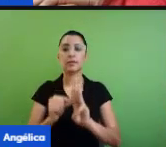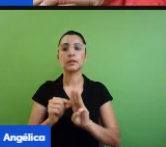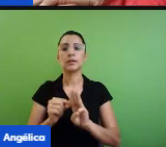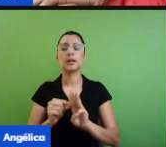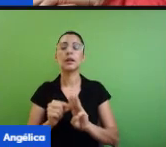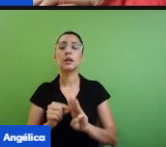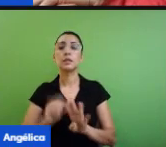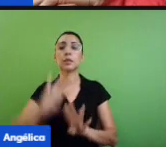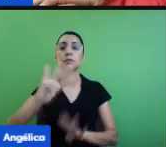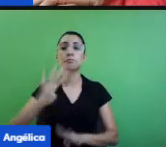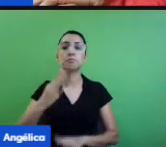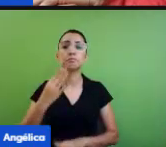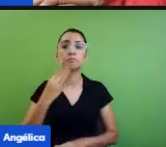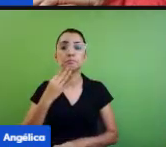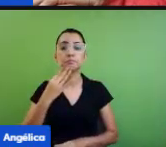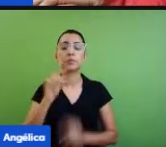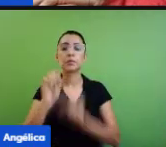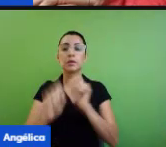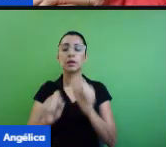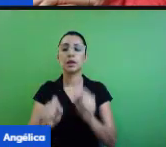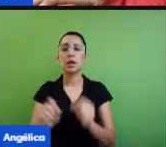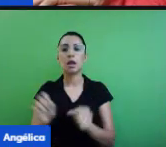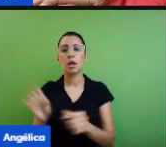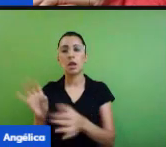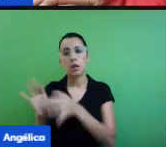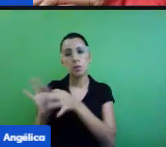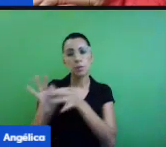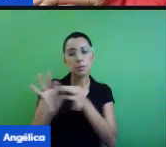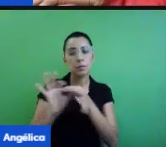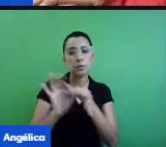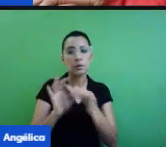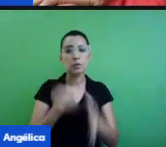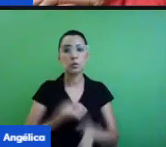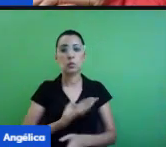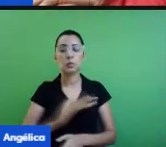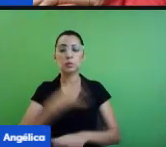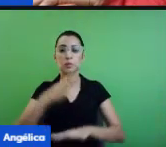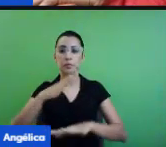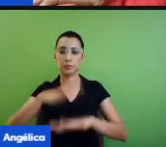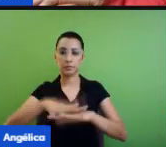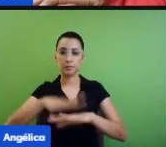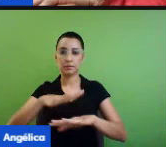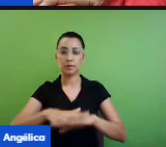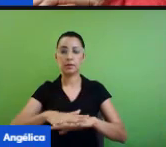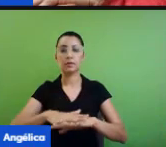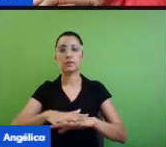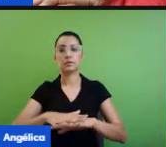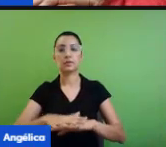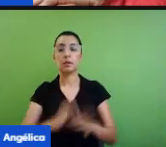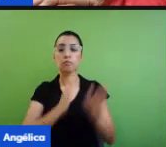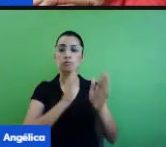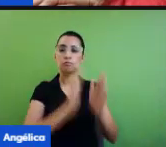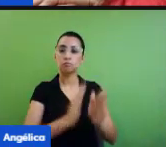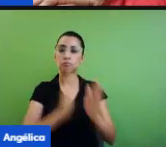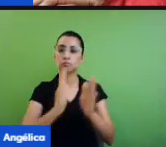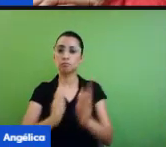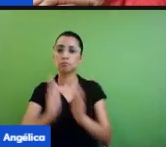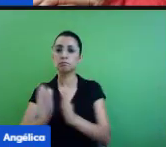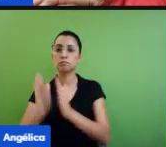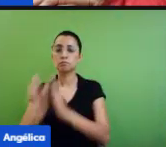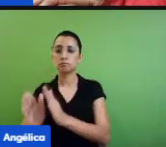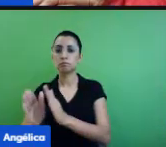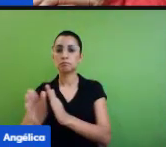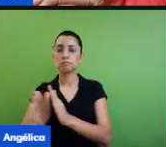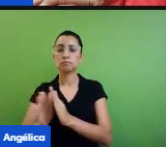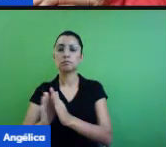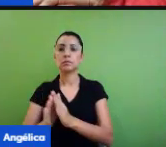assimile conceitos matemáticos com valor posicional, dos algarismos, classes e ordens, composição e decomposição